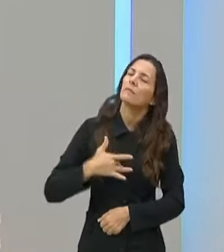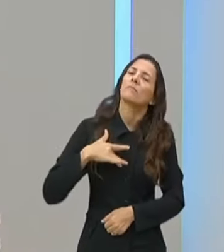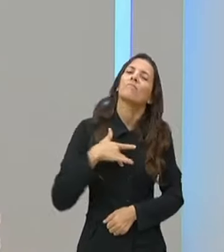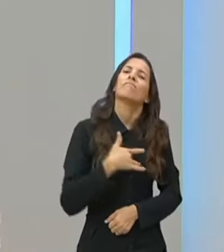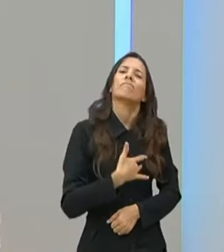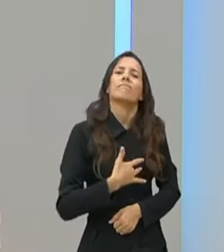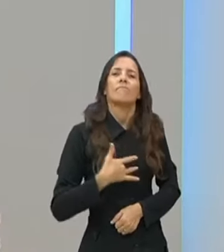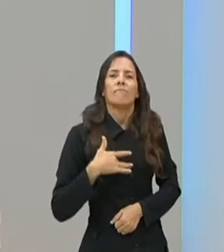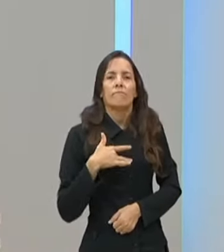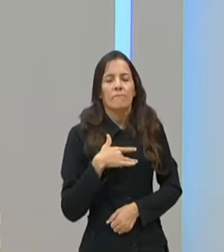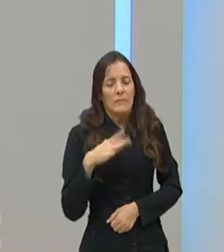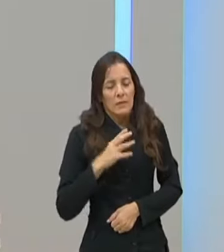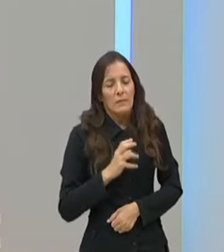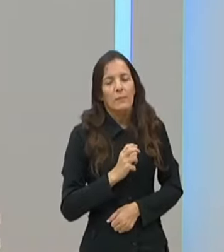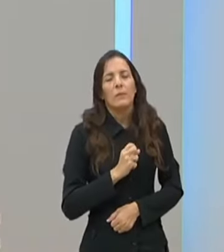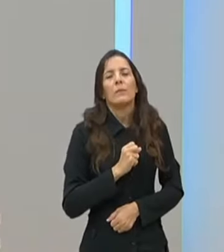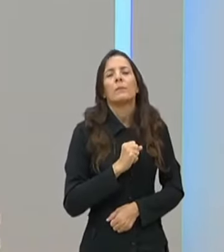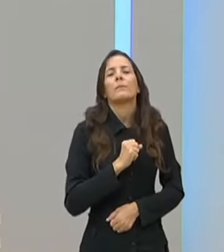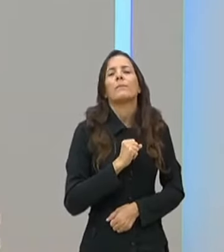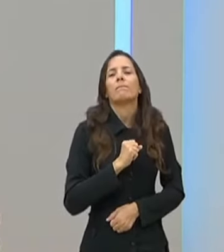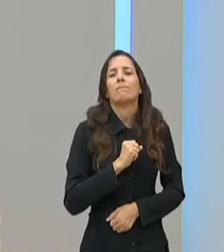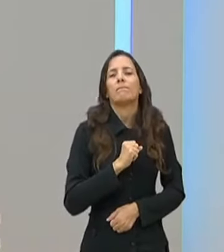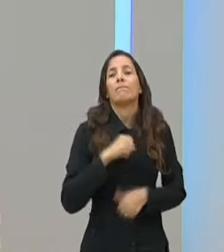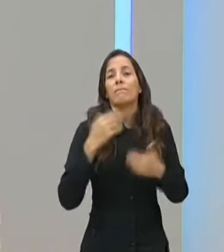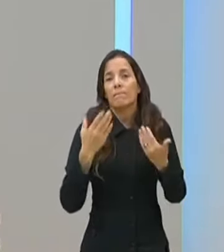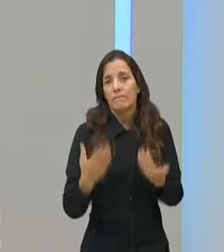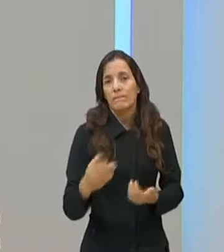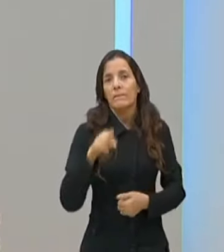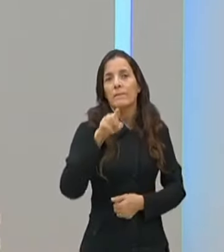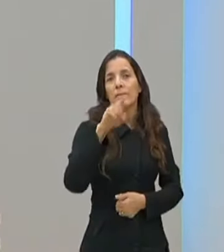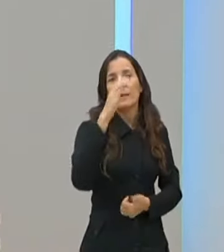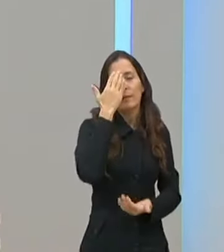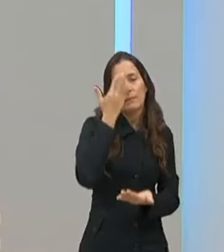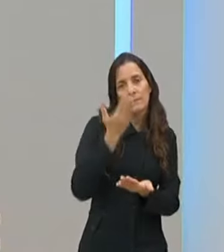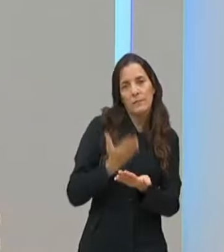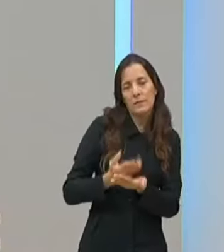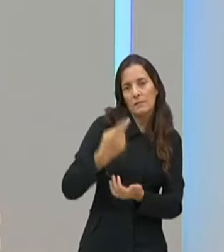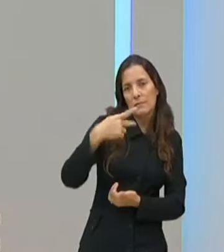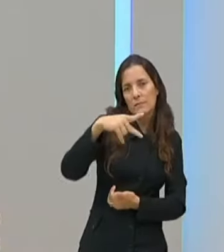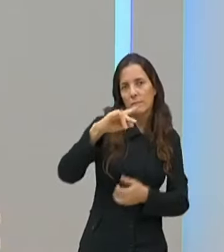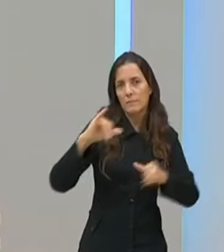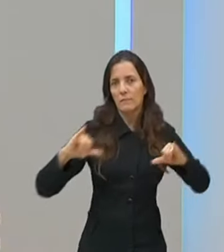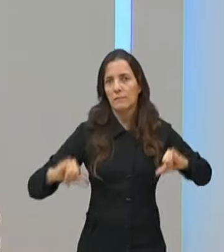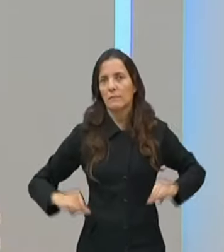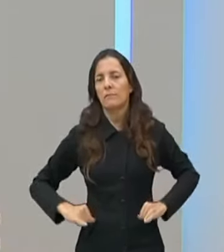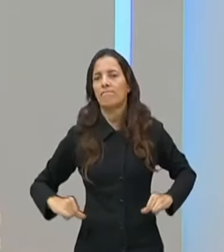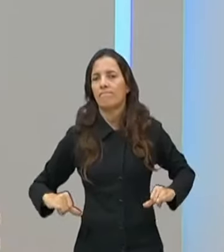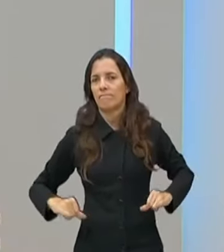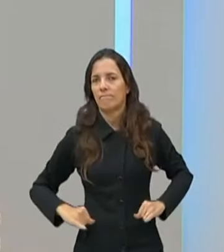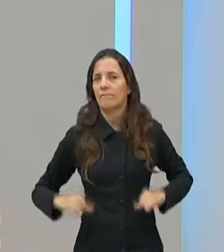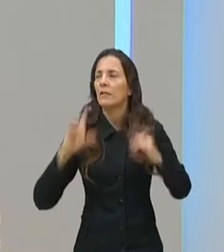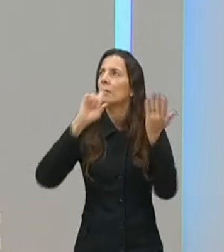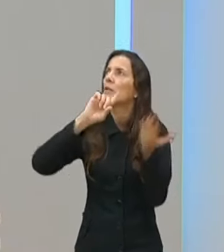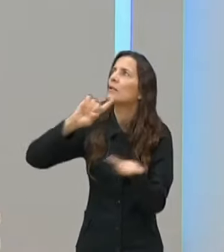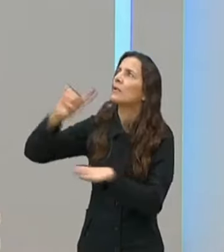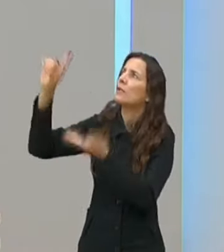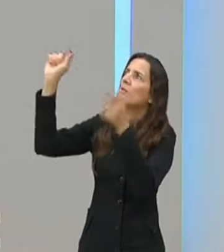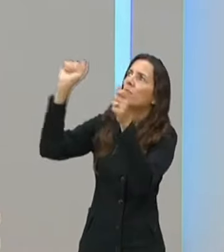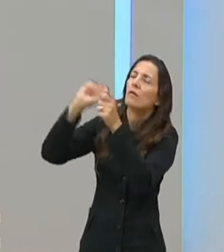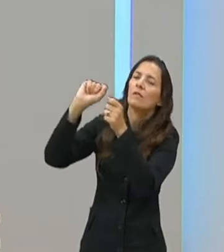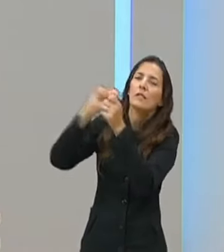e piedoso. Deus colocará um fim neste sofrimento, aleluia, e você